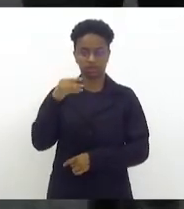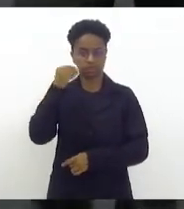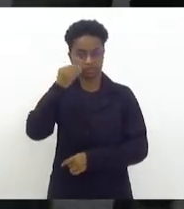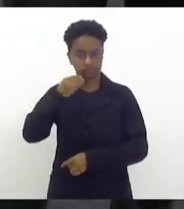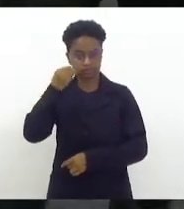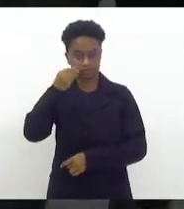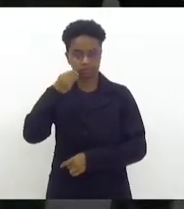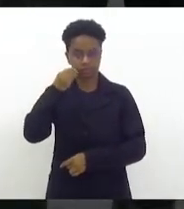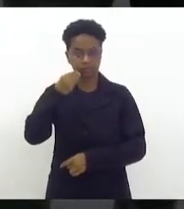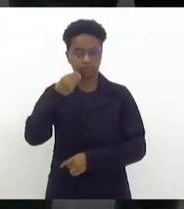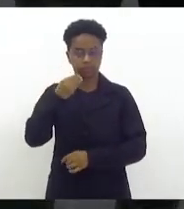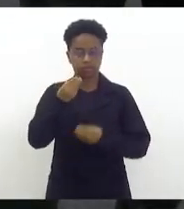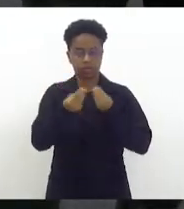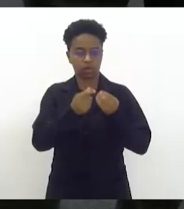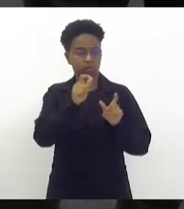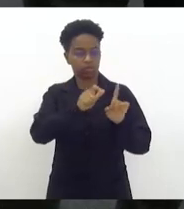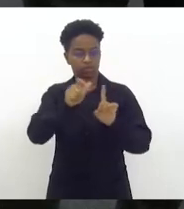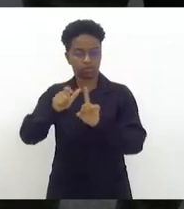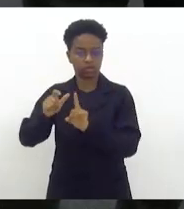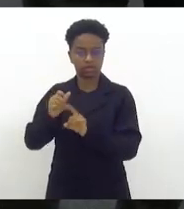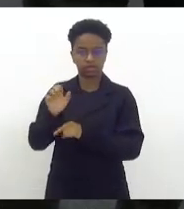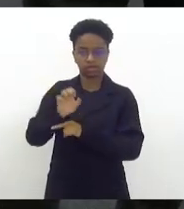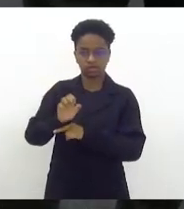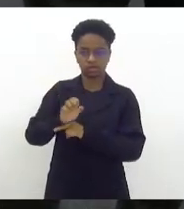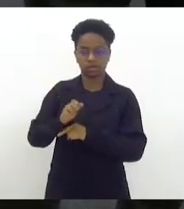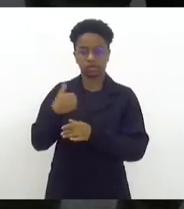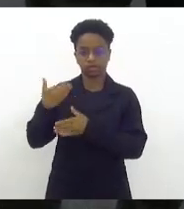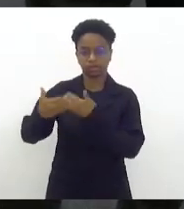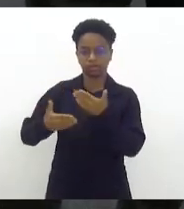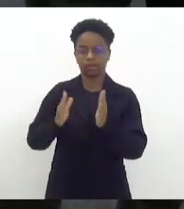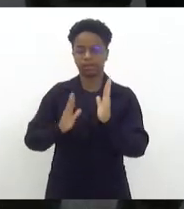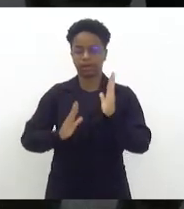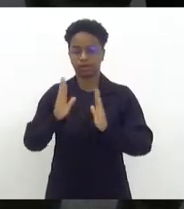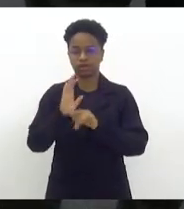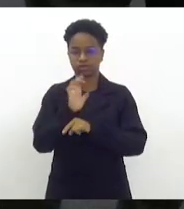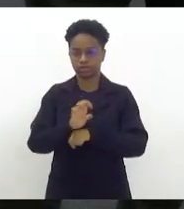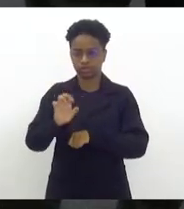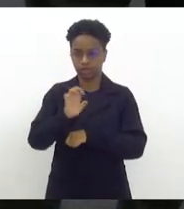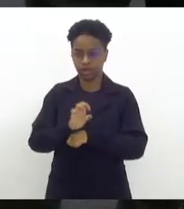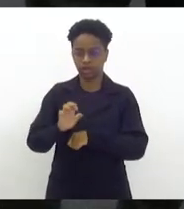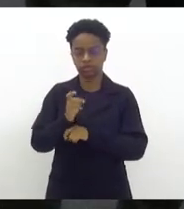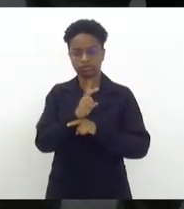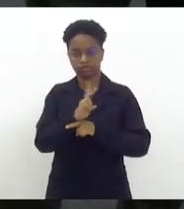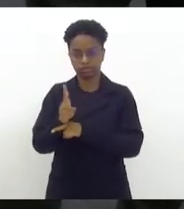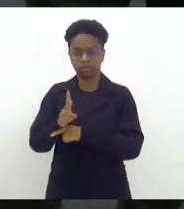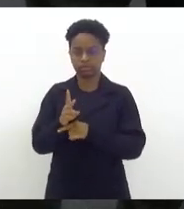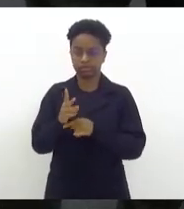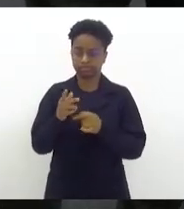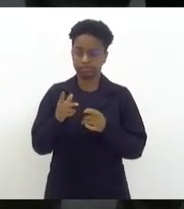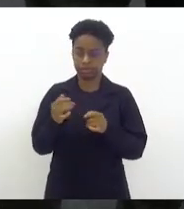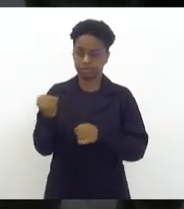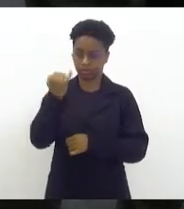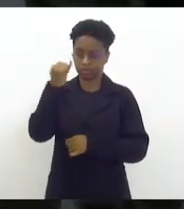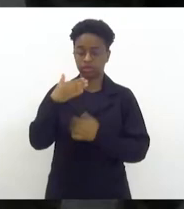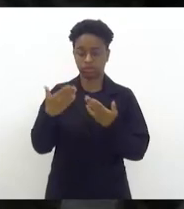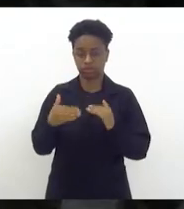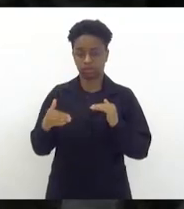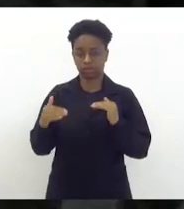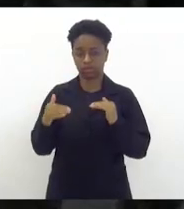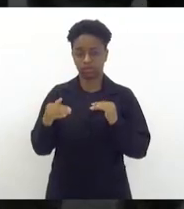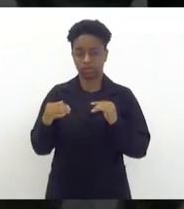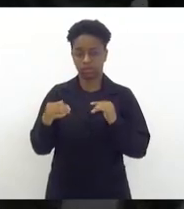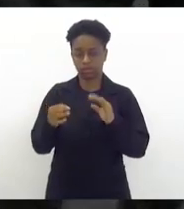experiência dos estudantes no processo de estágio curricular supervisionado e merece prosperar. Então, o parecer é